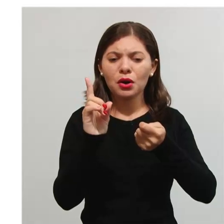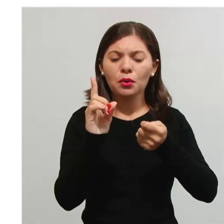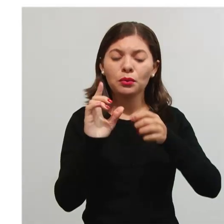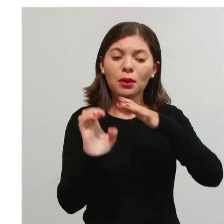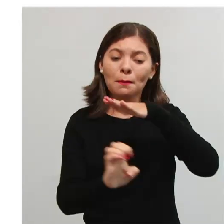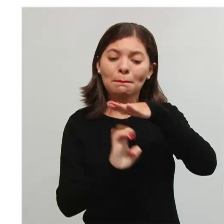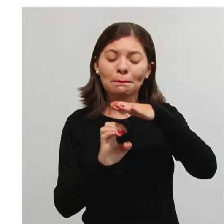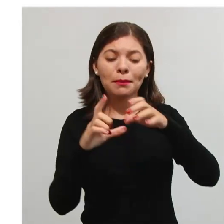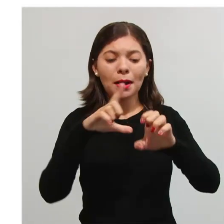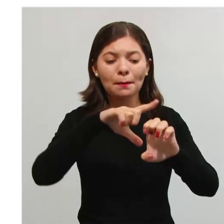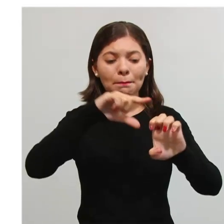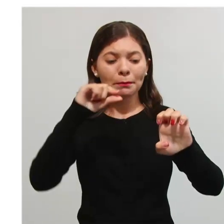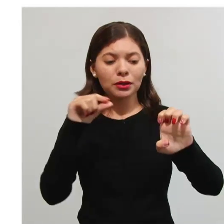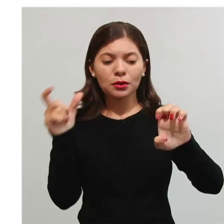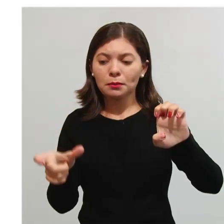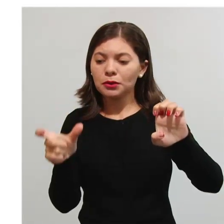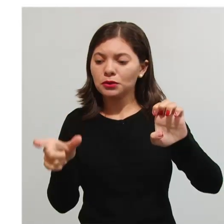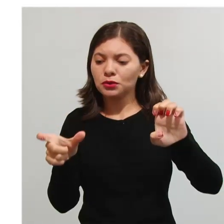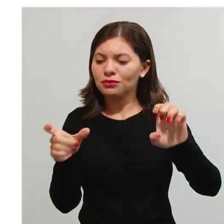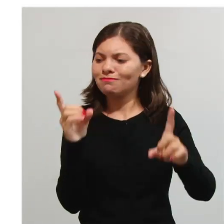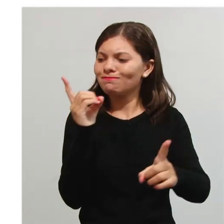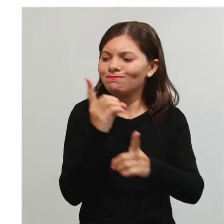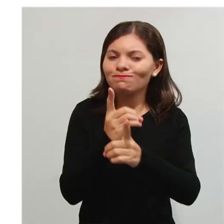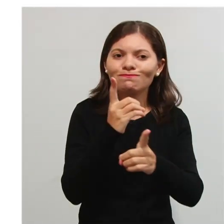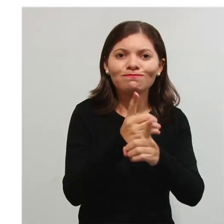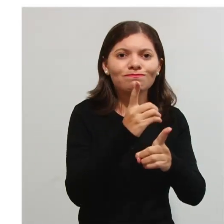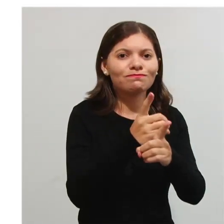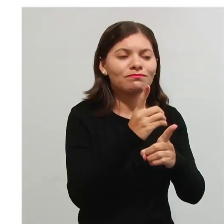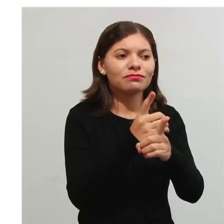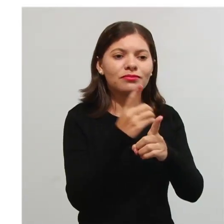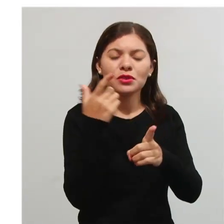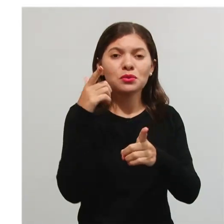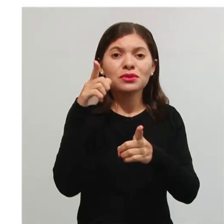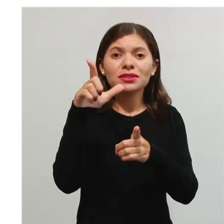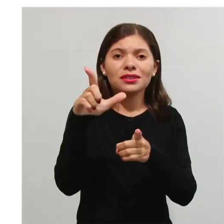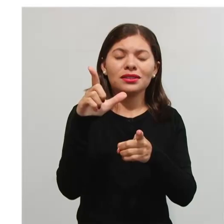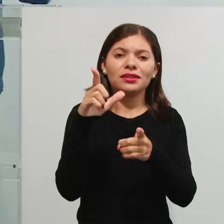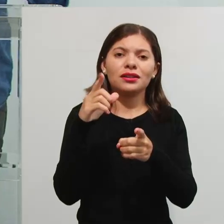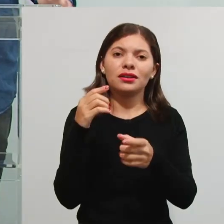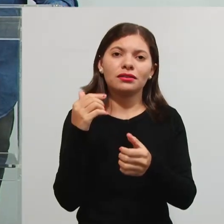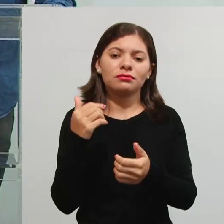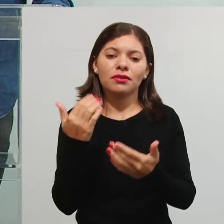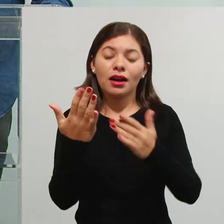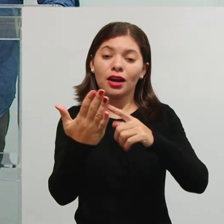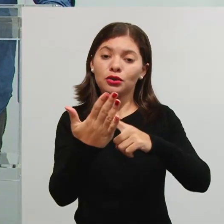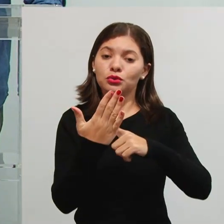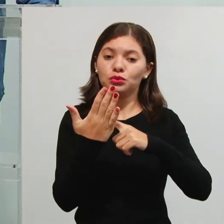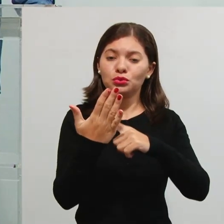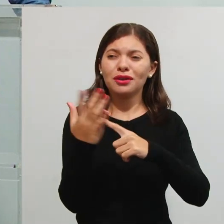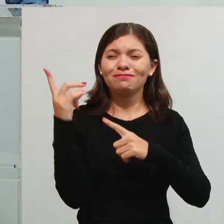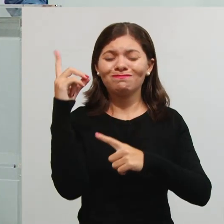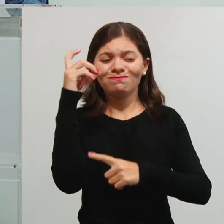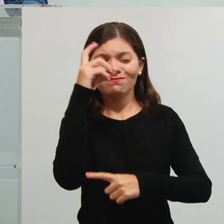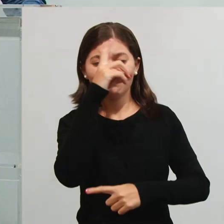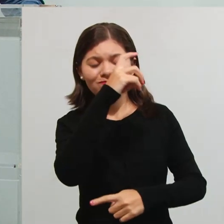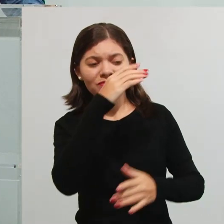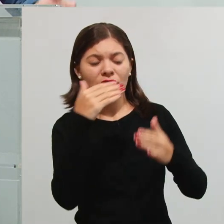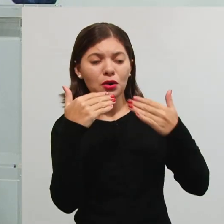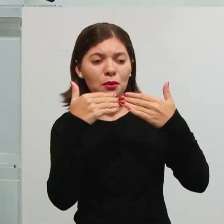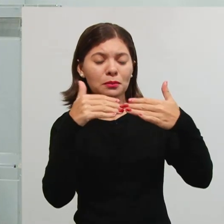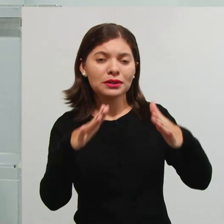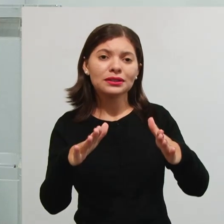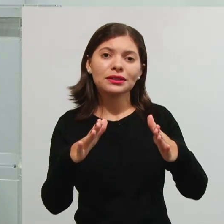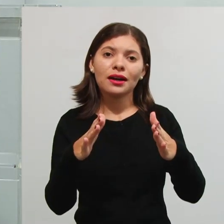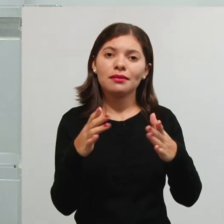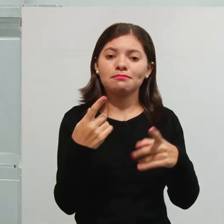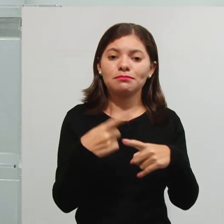encontrava informações para auxiliá-lo. Então, nessa época, os empreendedores tinham muita dificuldade de iniciar um negócio, porque